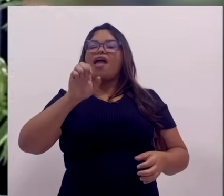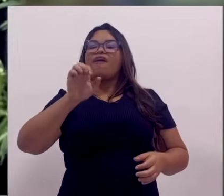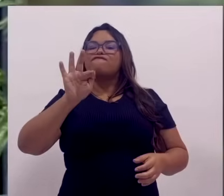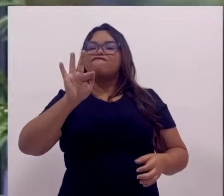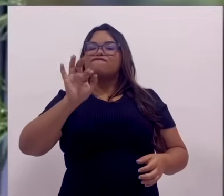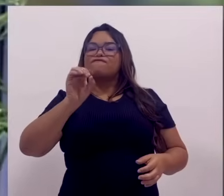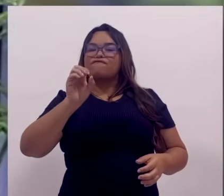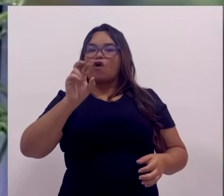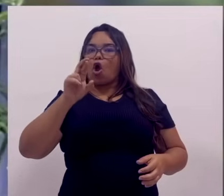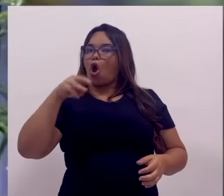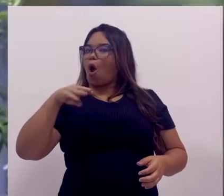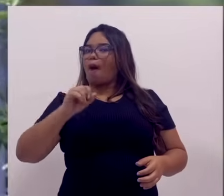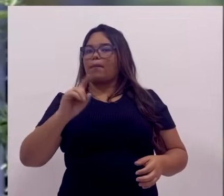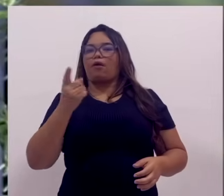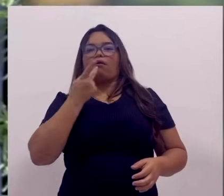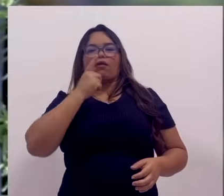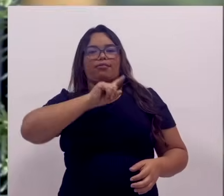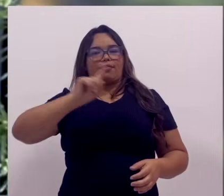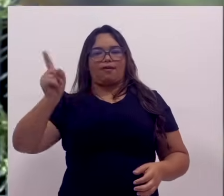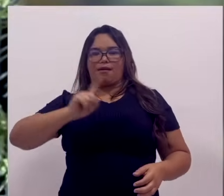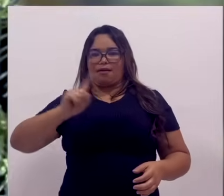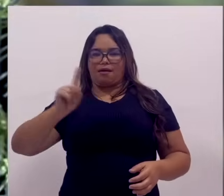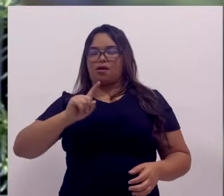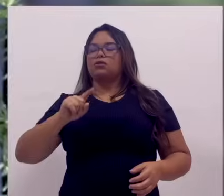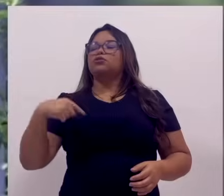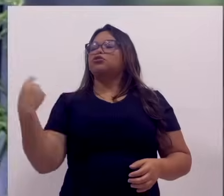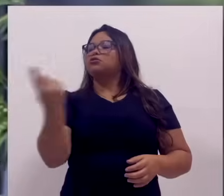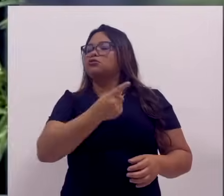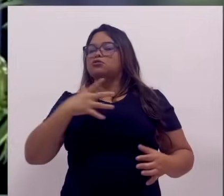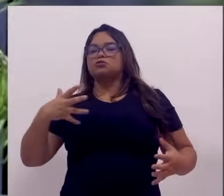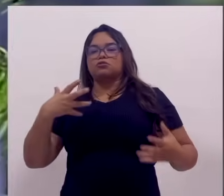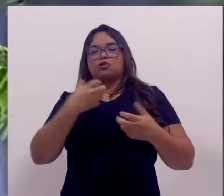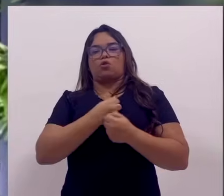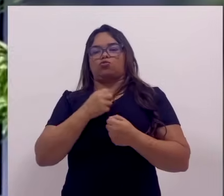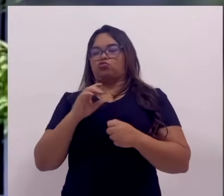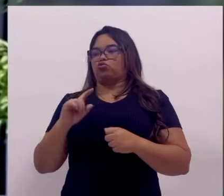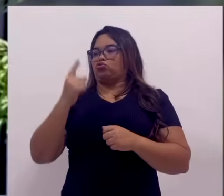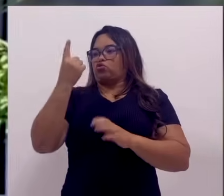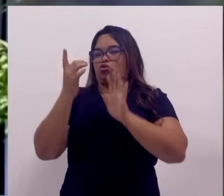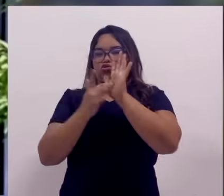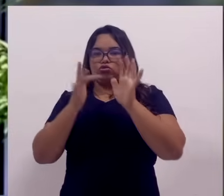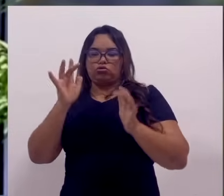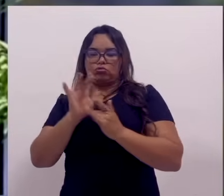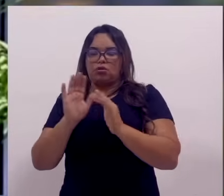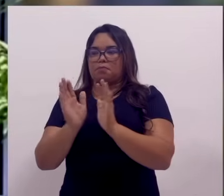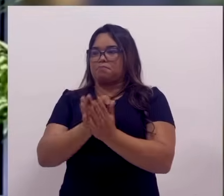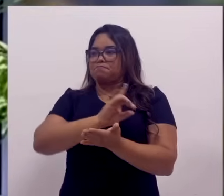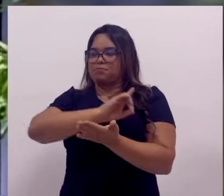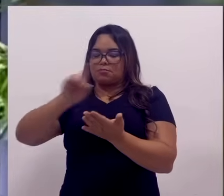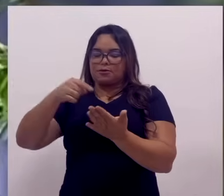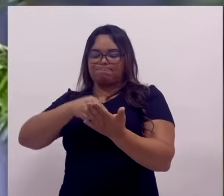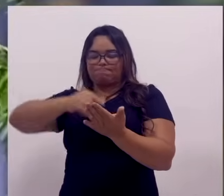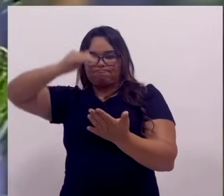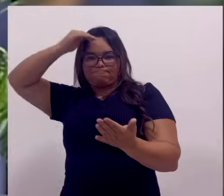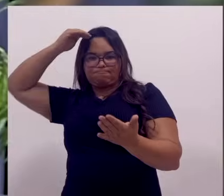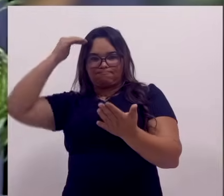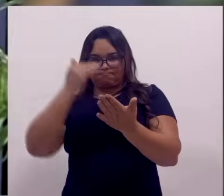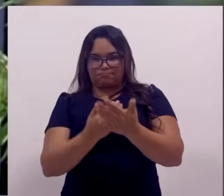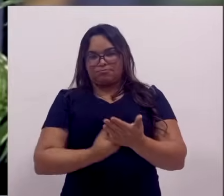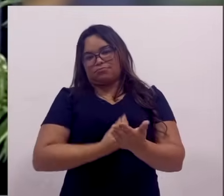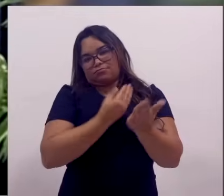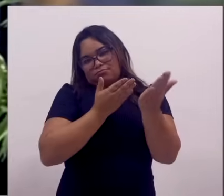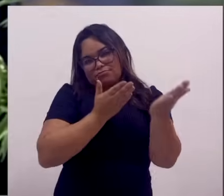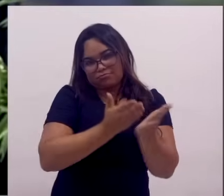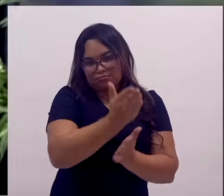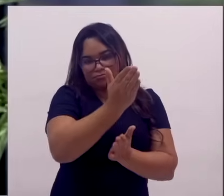gratia, salvos pela graça e pela graça apenas. Salvos por Cristo, Jesus Cristo, e a palavra de Deus é o padrão